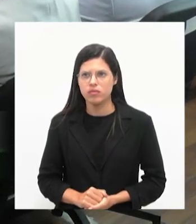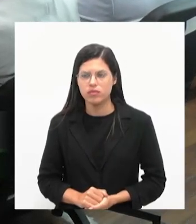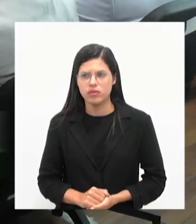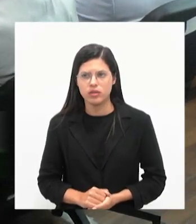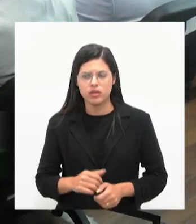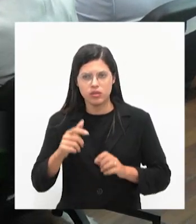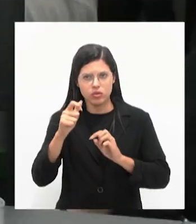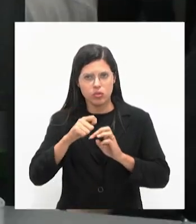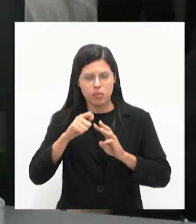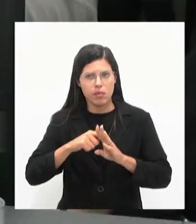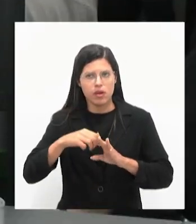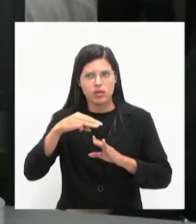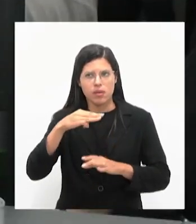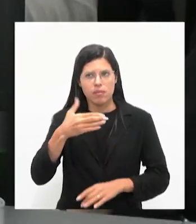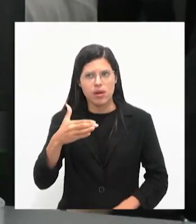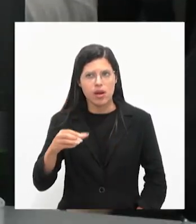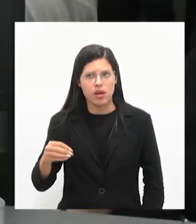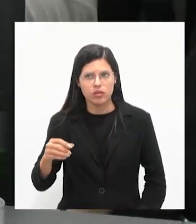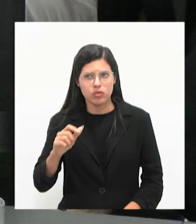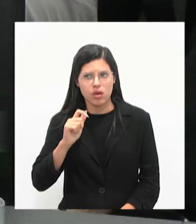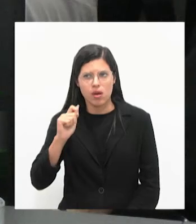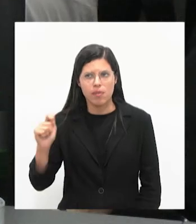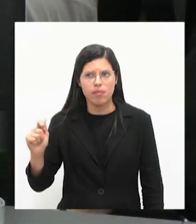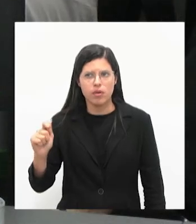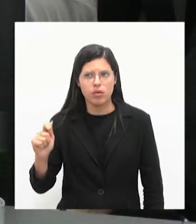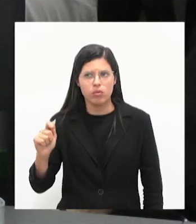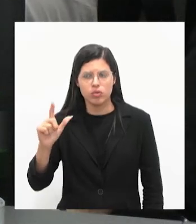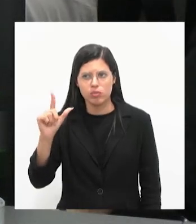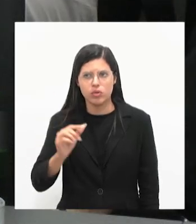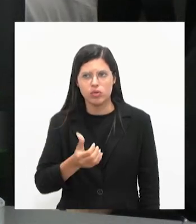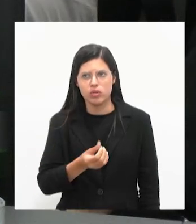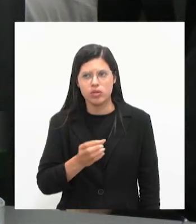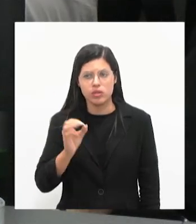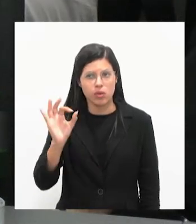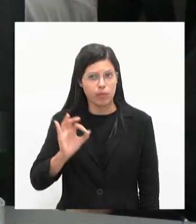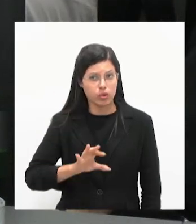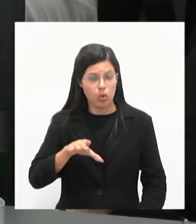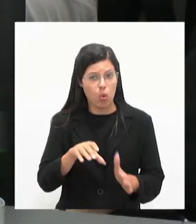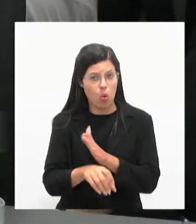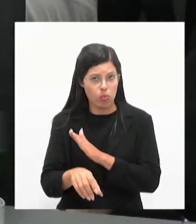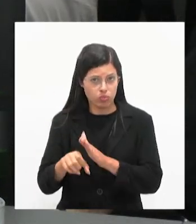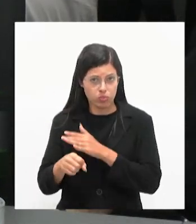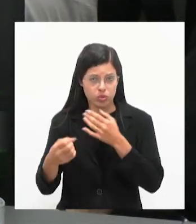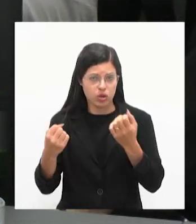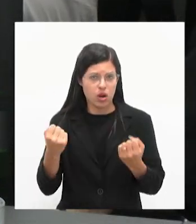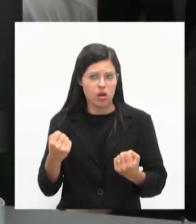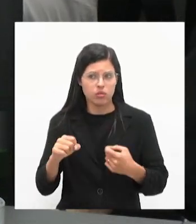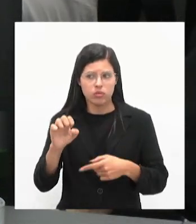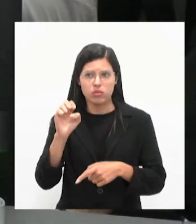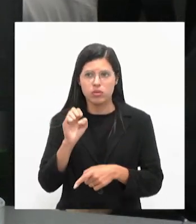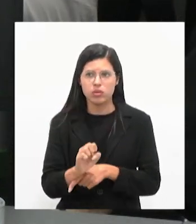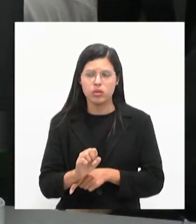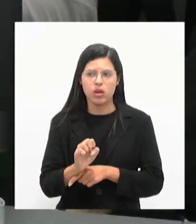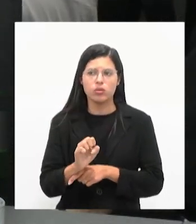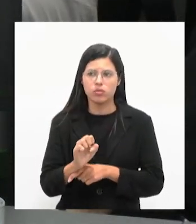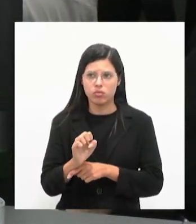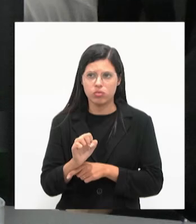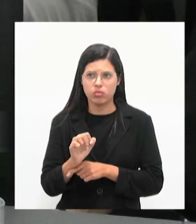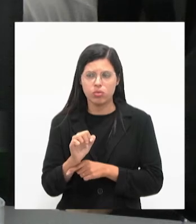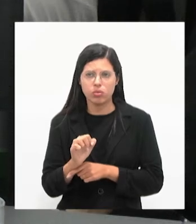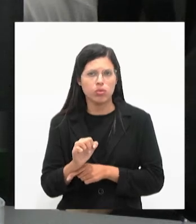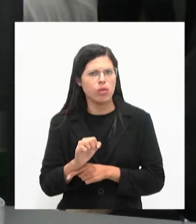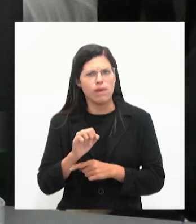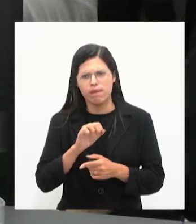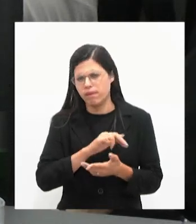meses, março, abril, tivemos a redução de 60% no número de roubo de veículos no Estado. Né? Não foi só, lógico, várias ações